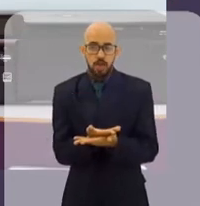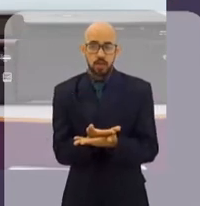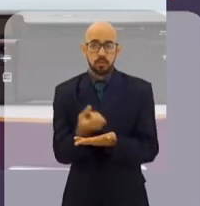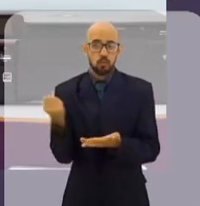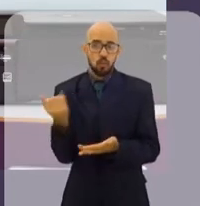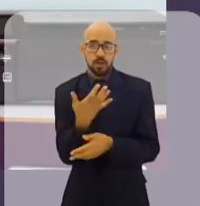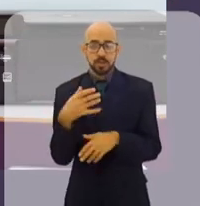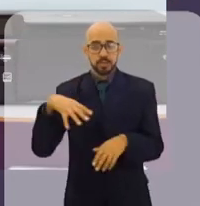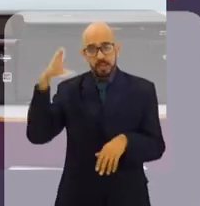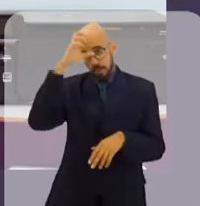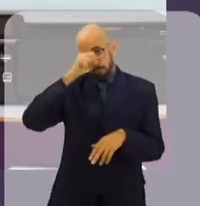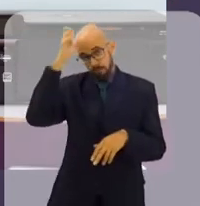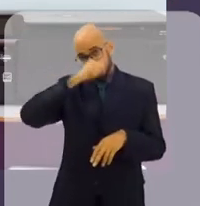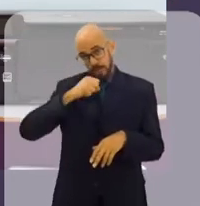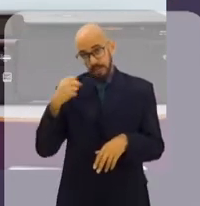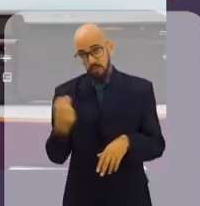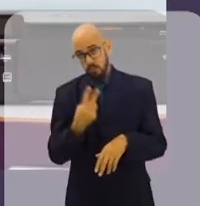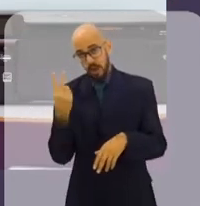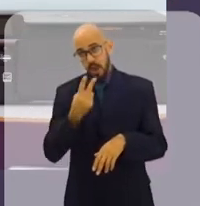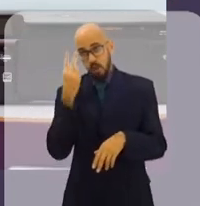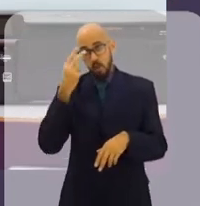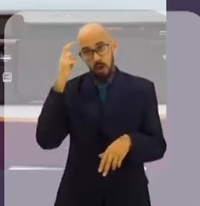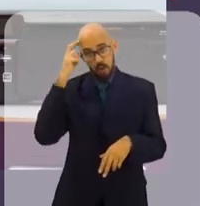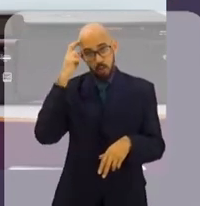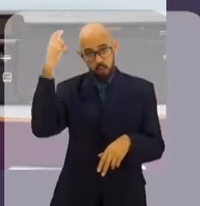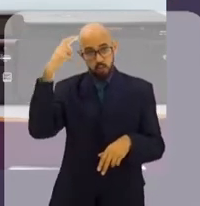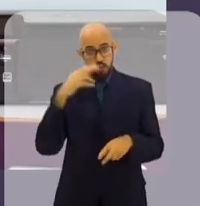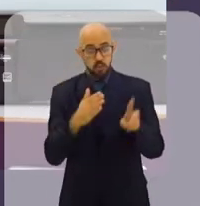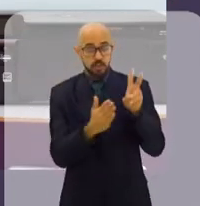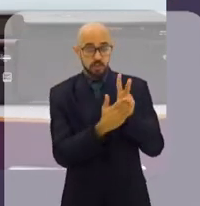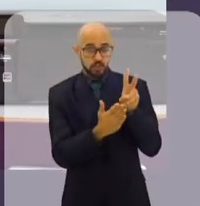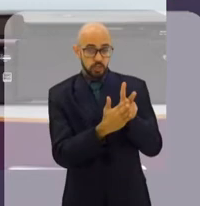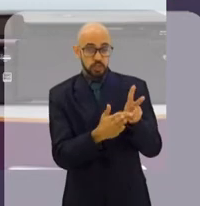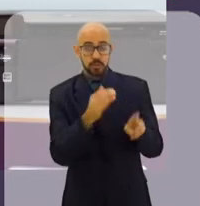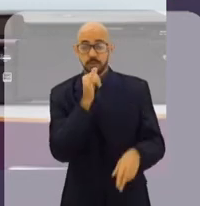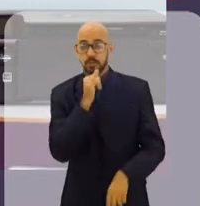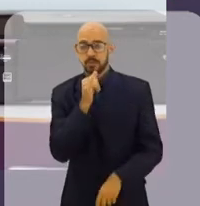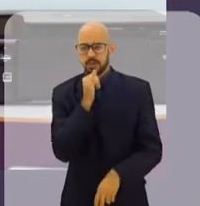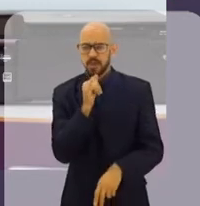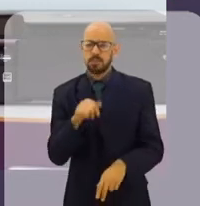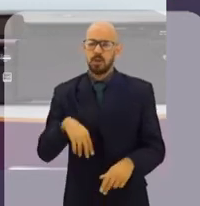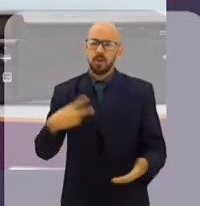gente aprende a valorizar a cultura indígena, por exemplo,